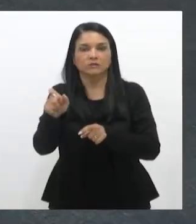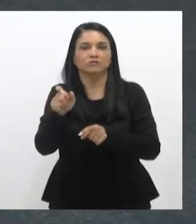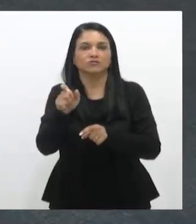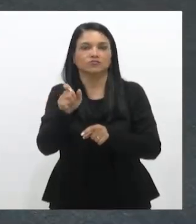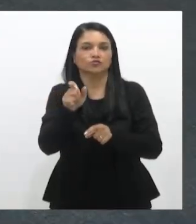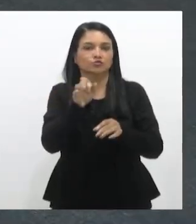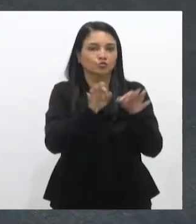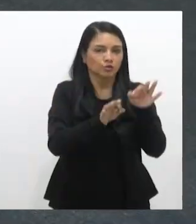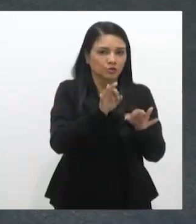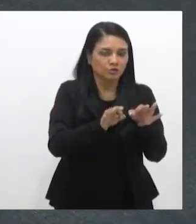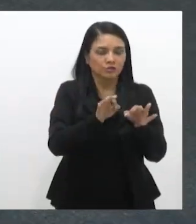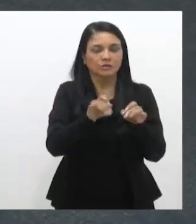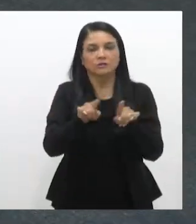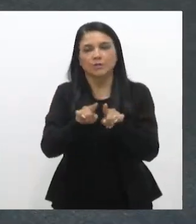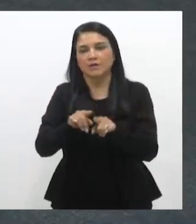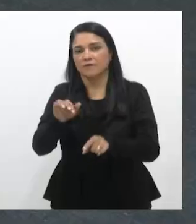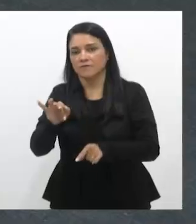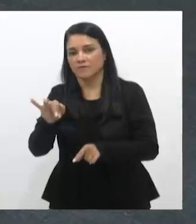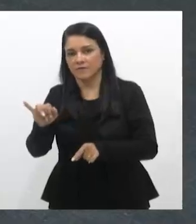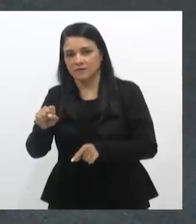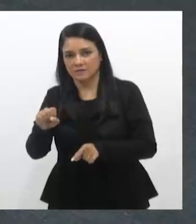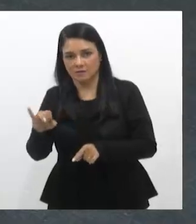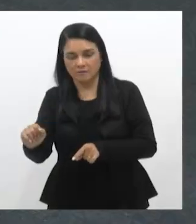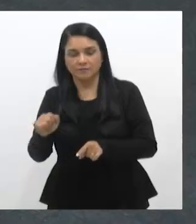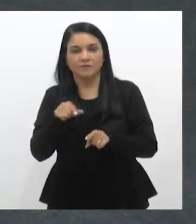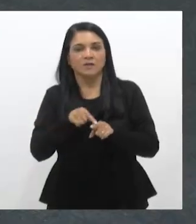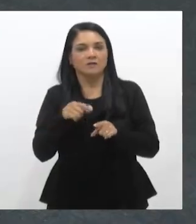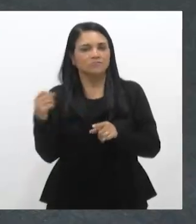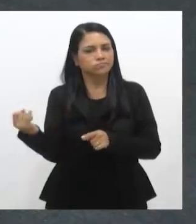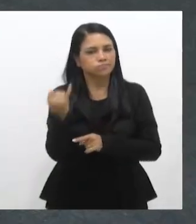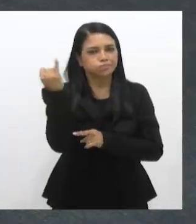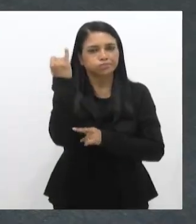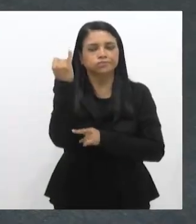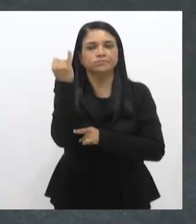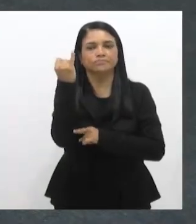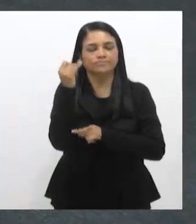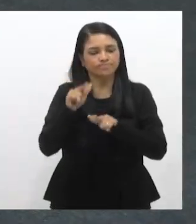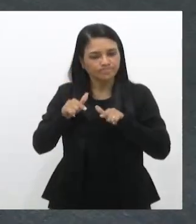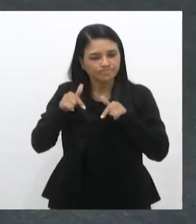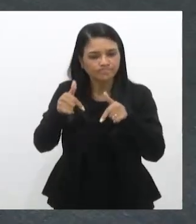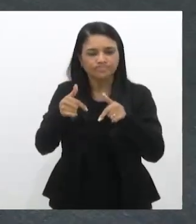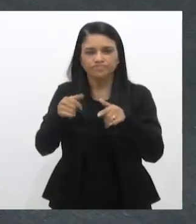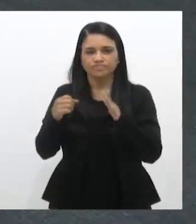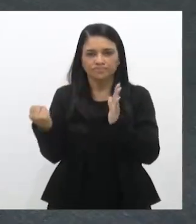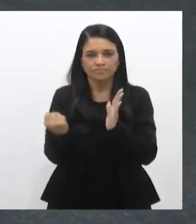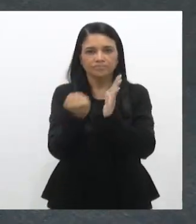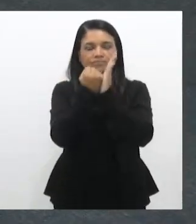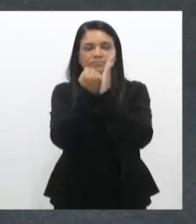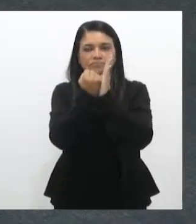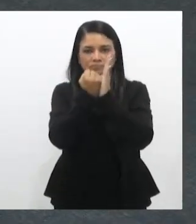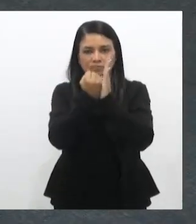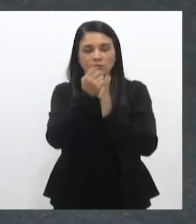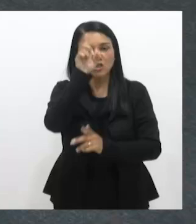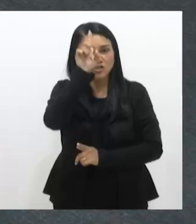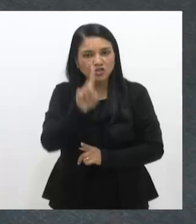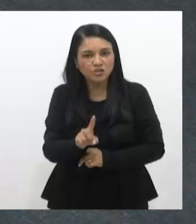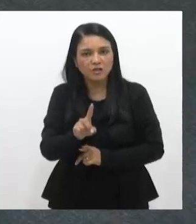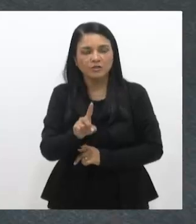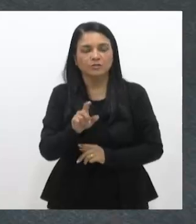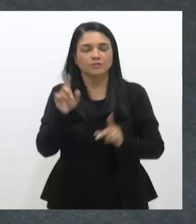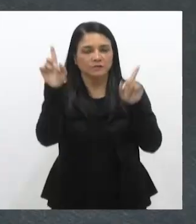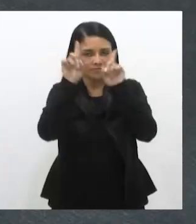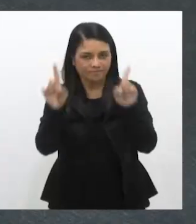com reconhecimento que tenham prestado relevante e destacada contribuição em direito das pessoas